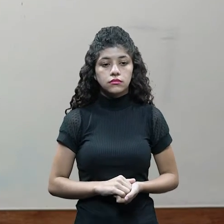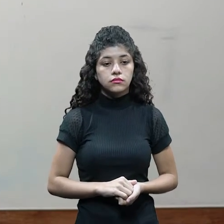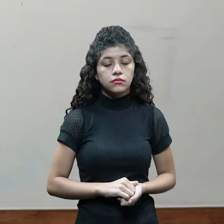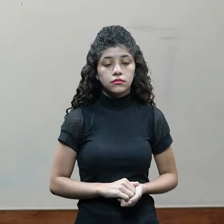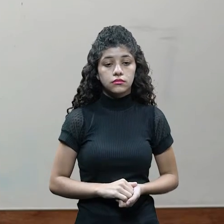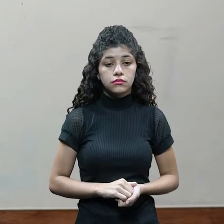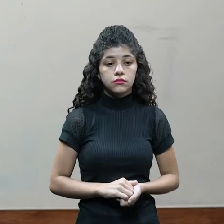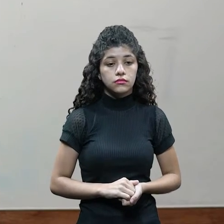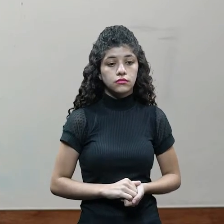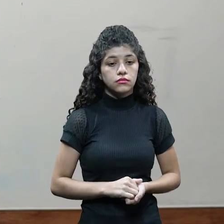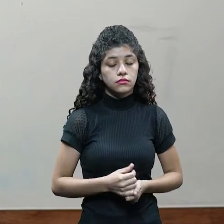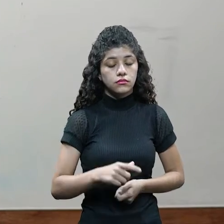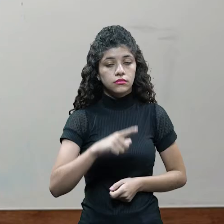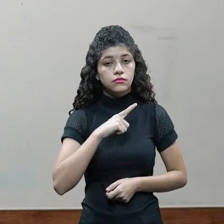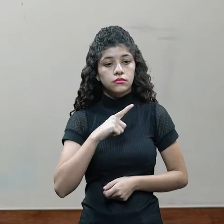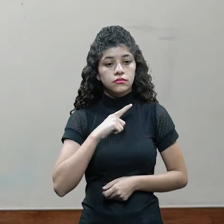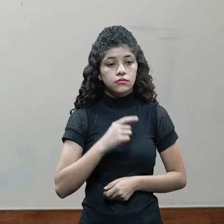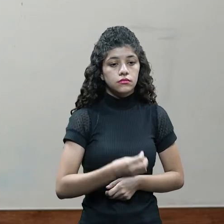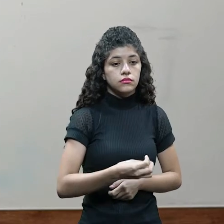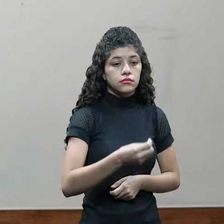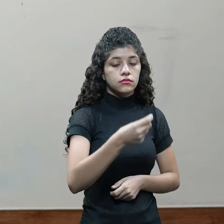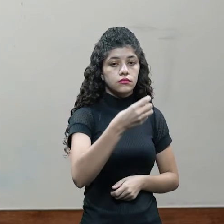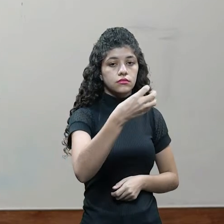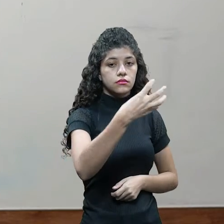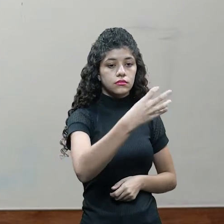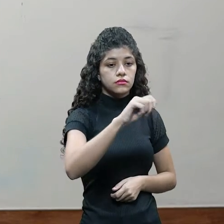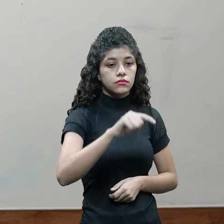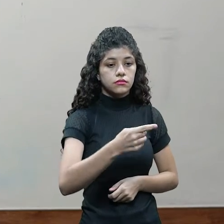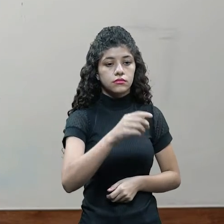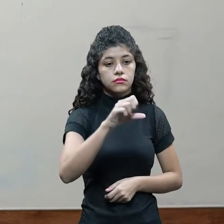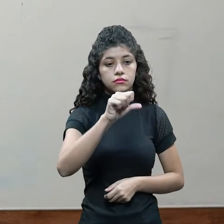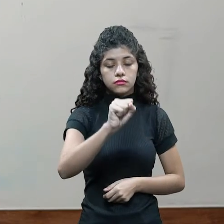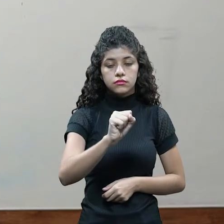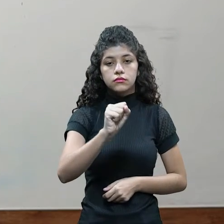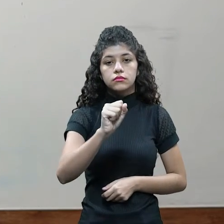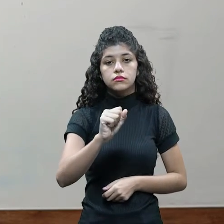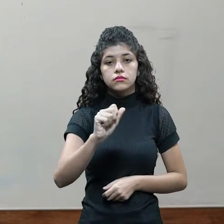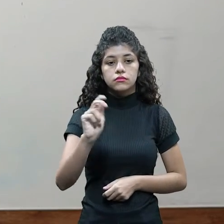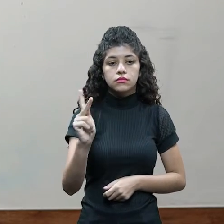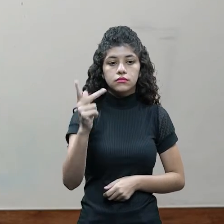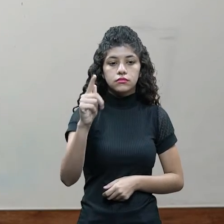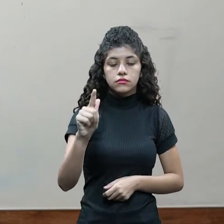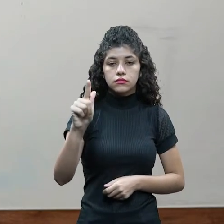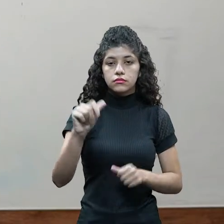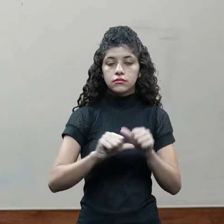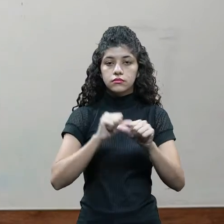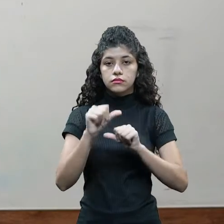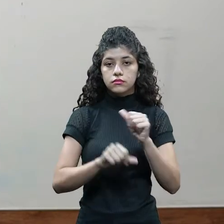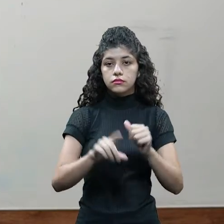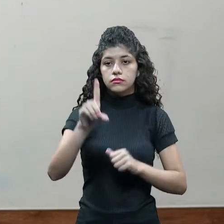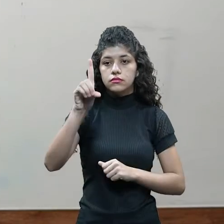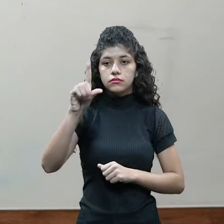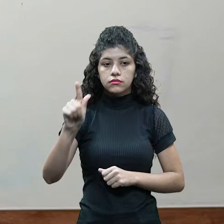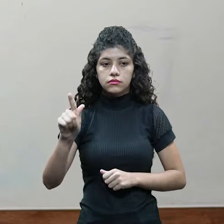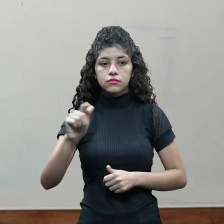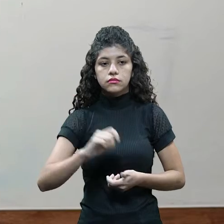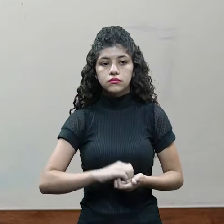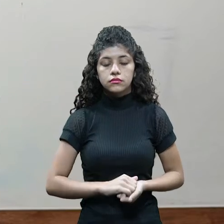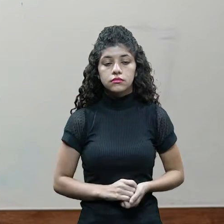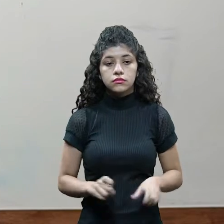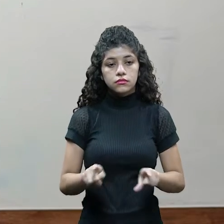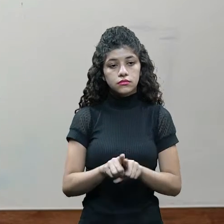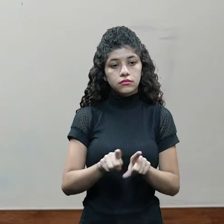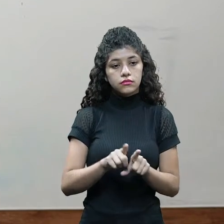eu tenho 4,8 hectograma para transformar em decigrama. A mesma coisa. Olha a vírgula aqui junto com 4,